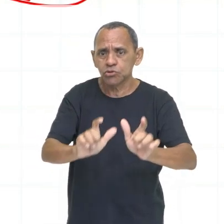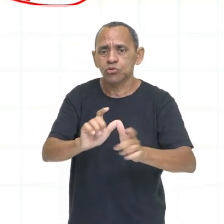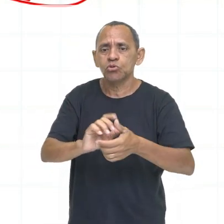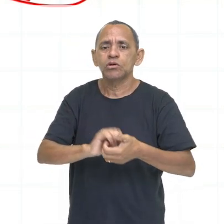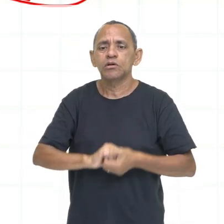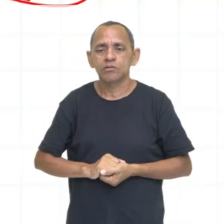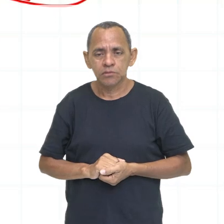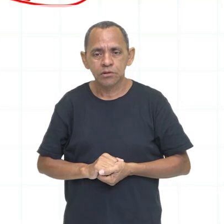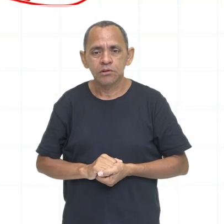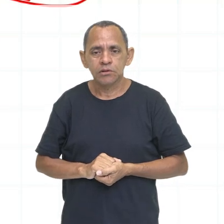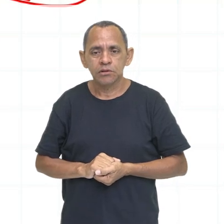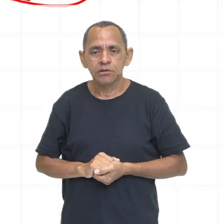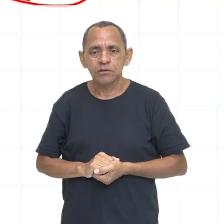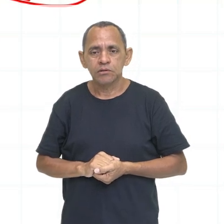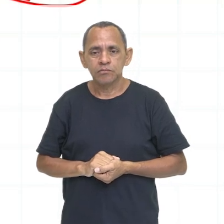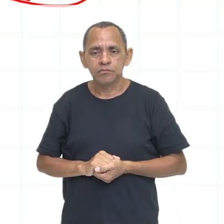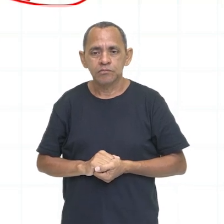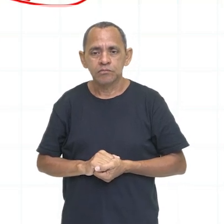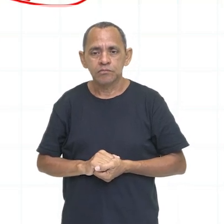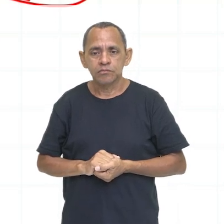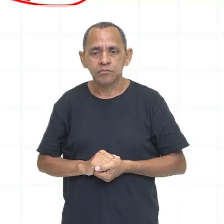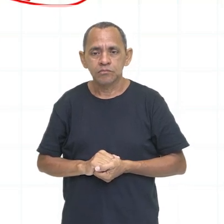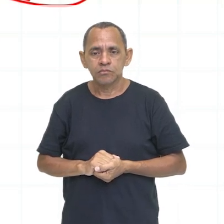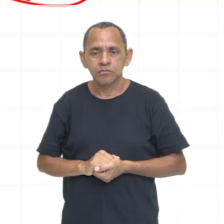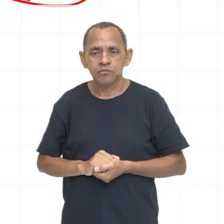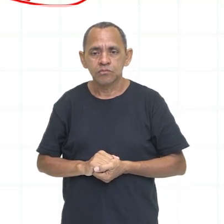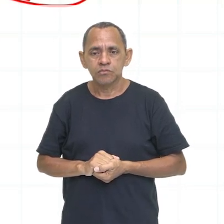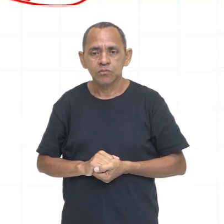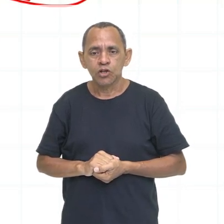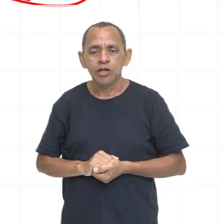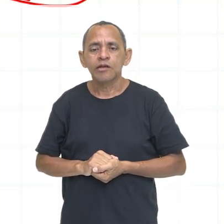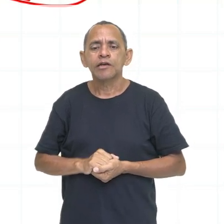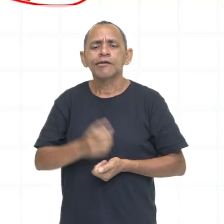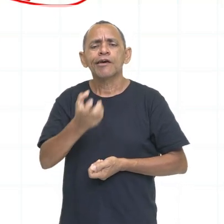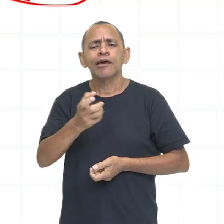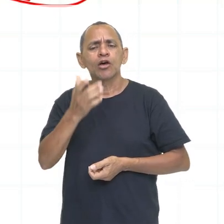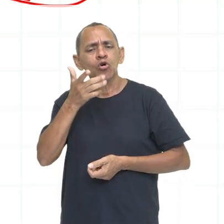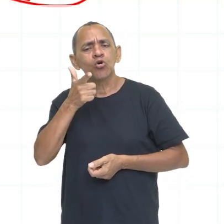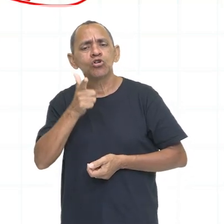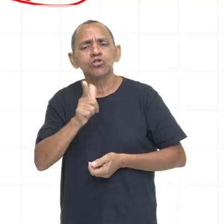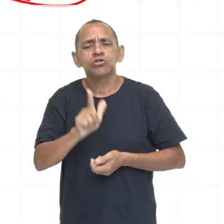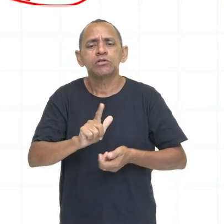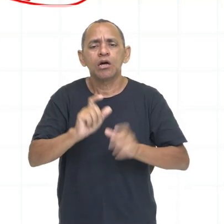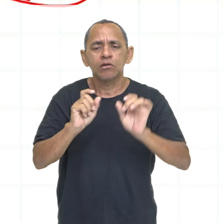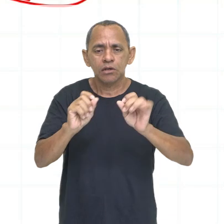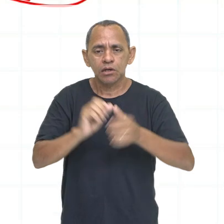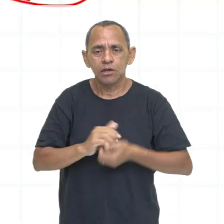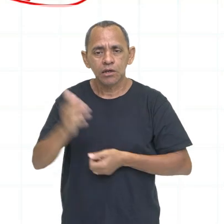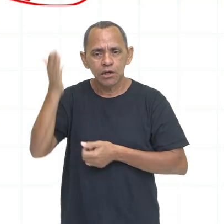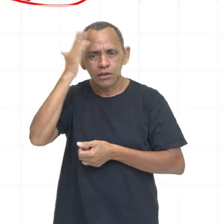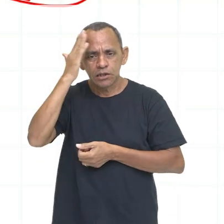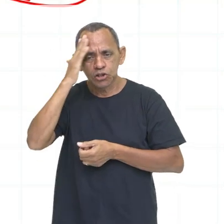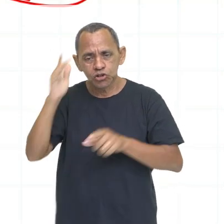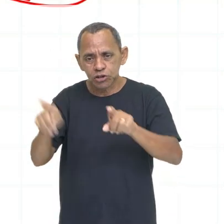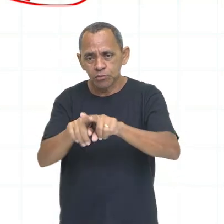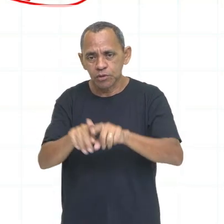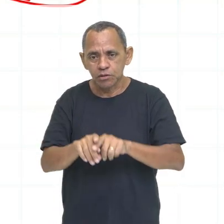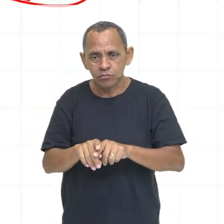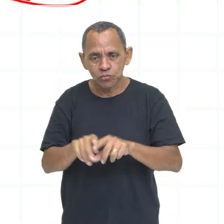perceived, é percebido, and understood, e entendido,